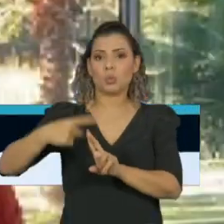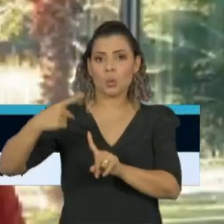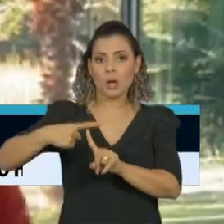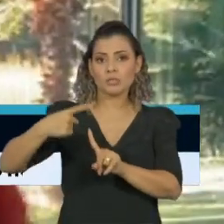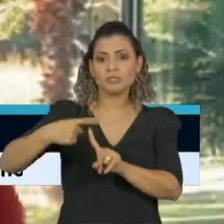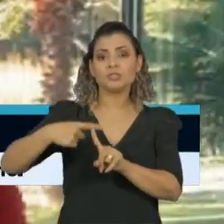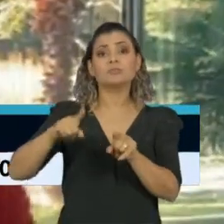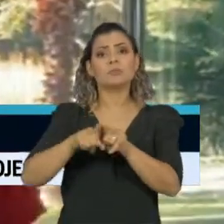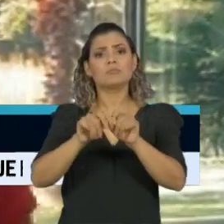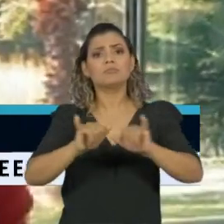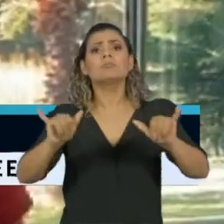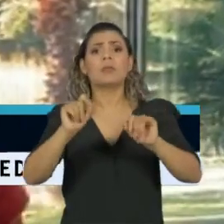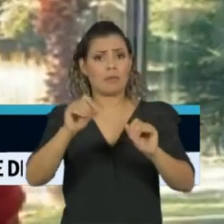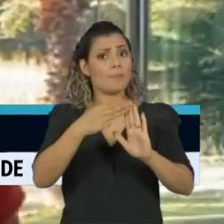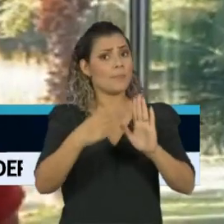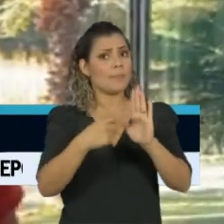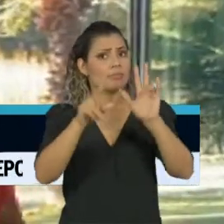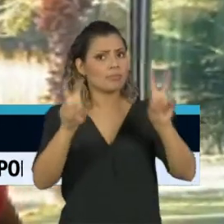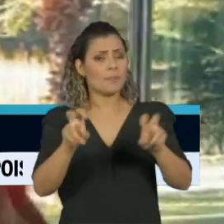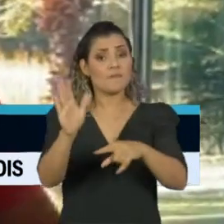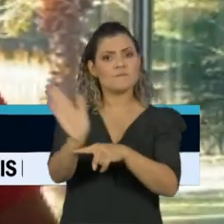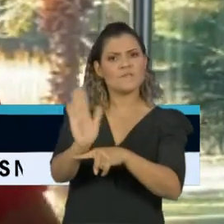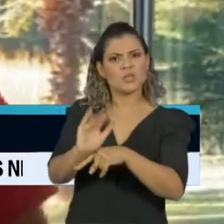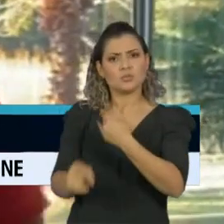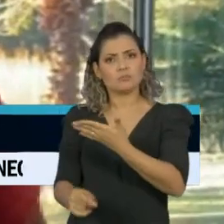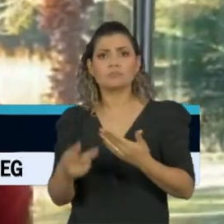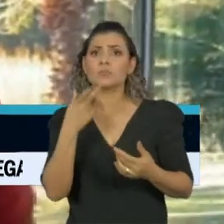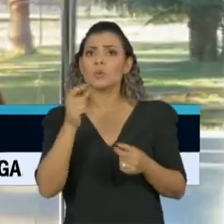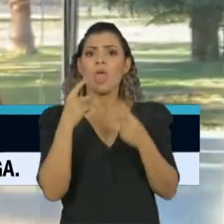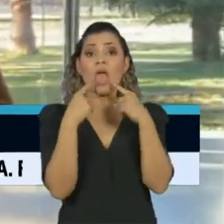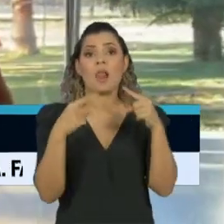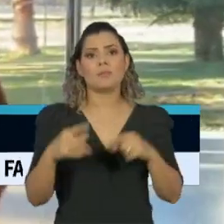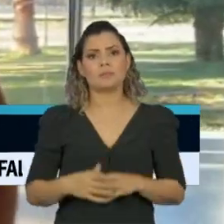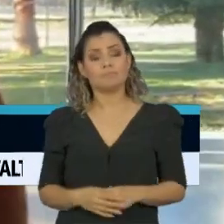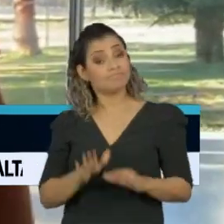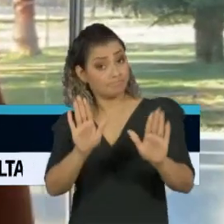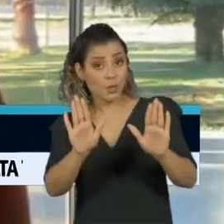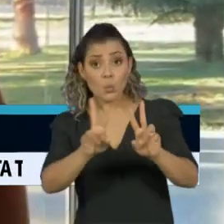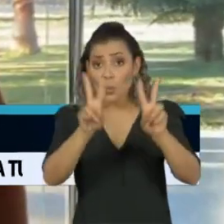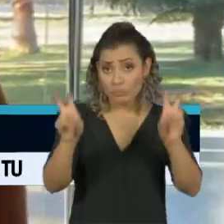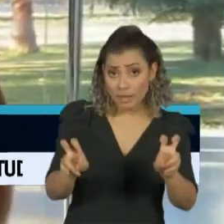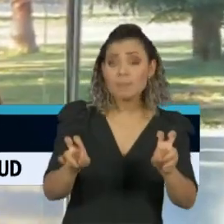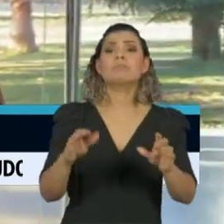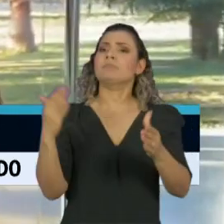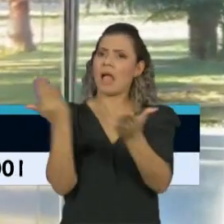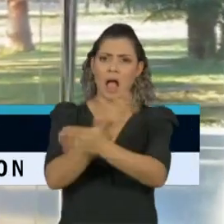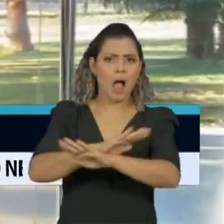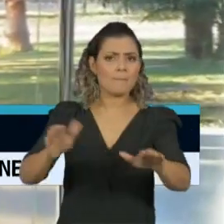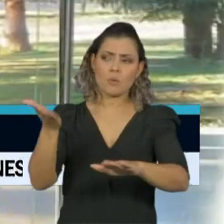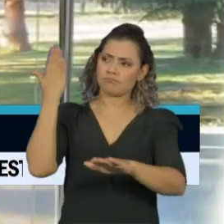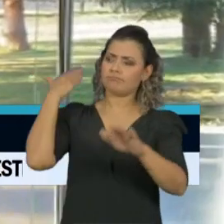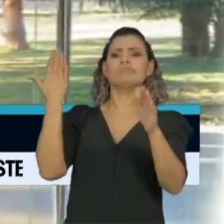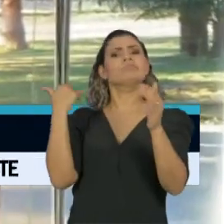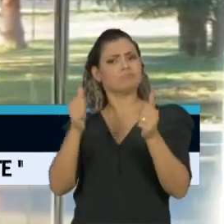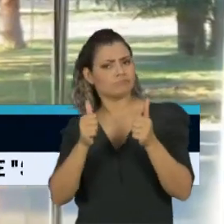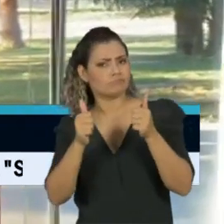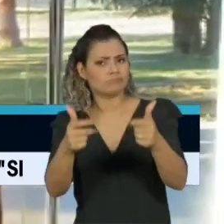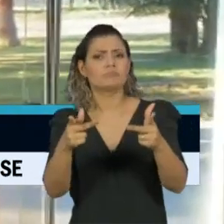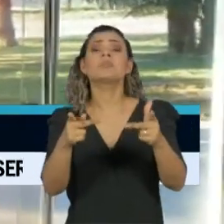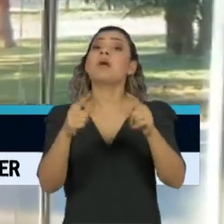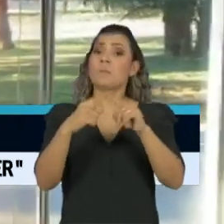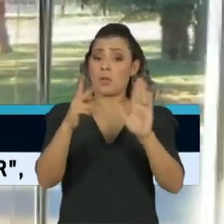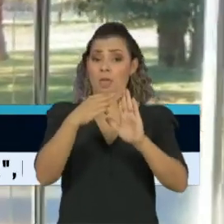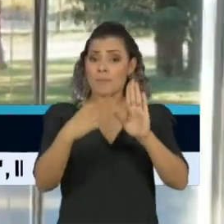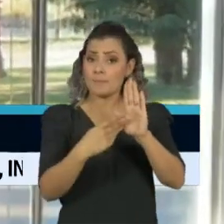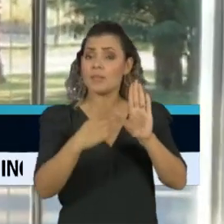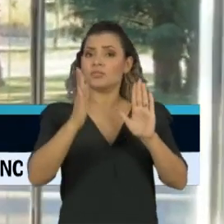devolução da np mais tarde enviou um vídeo fazendo uma espécie de retratação a questão está superada pela devolução da